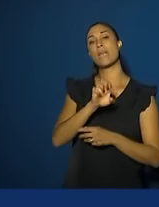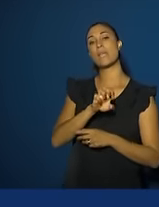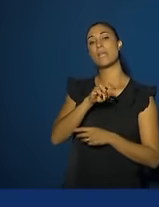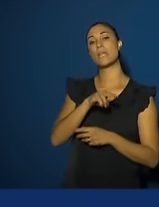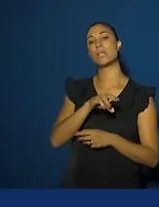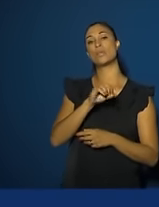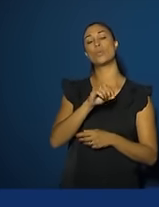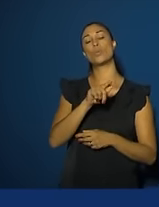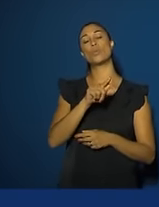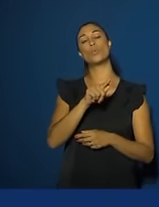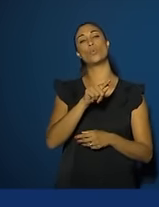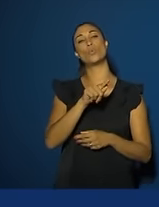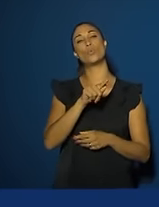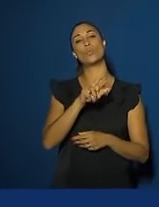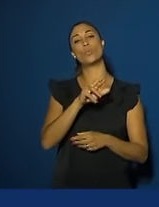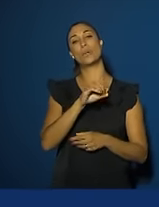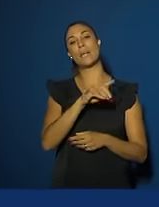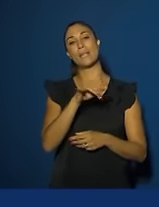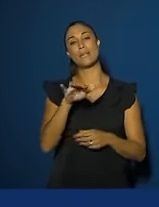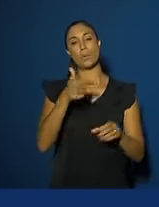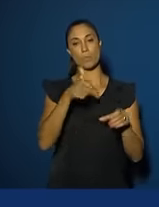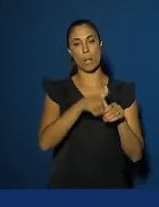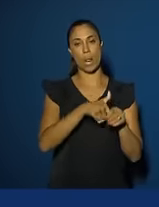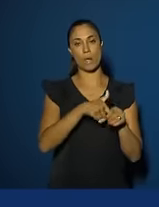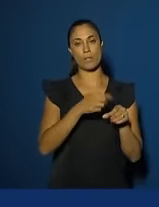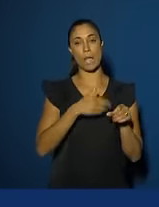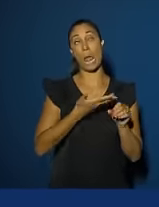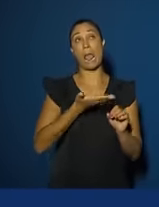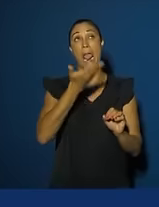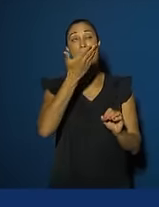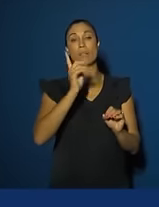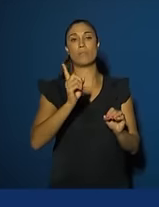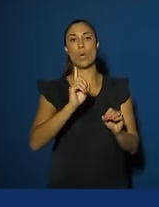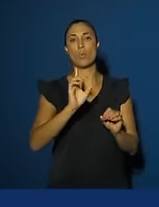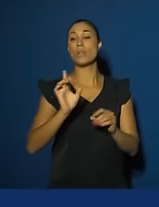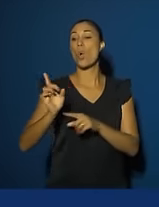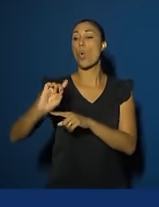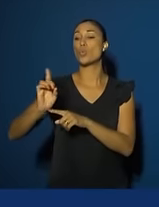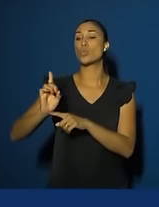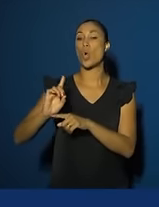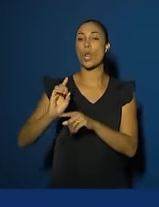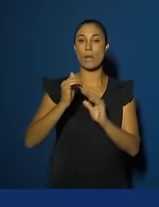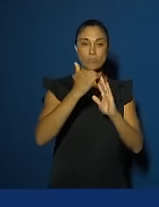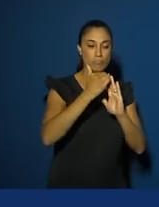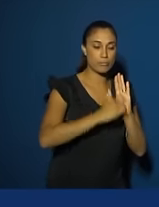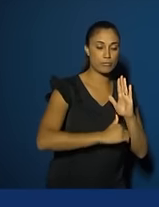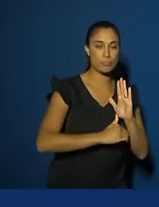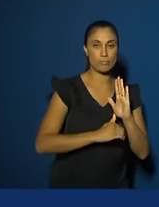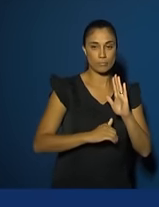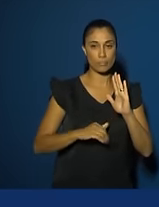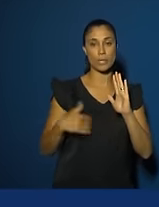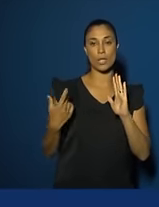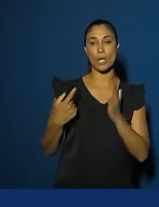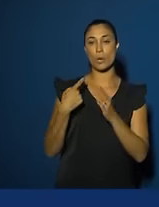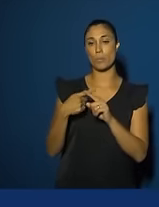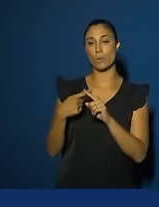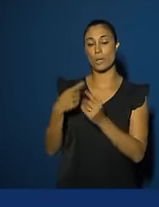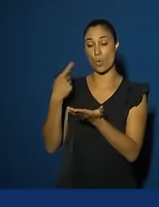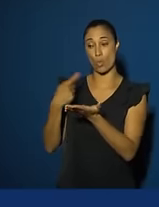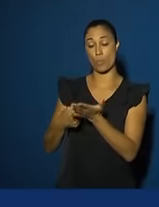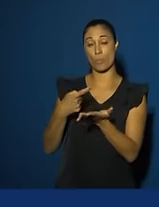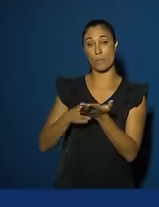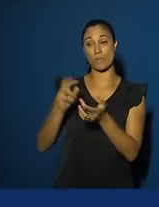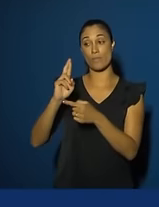combustíveis fósseis ia fazer o preço subir o preço Caiu porque o dólar tá comportado justamente pelo compromisso fiscal do